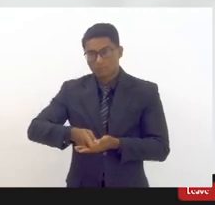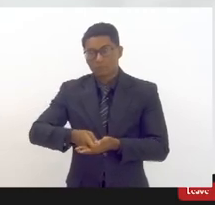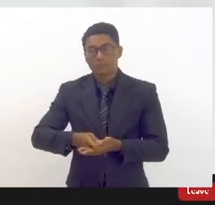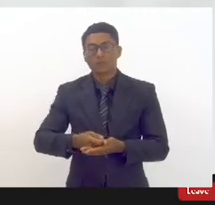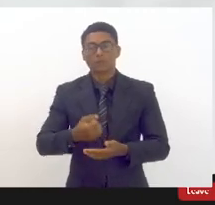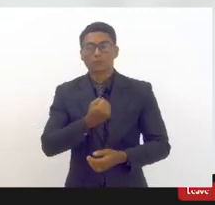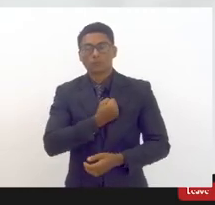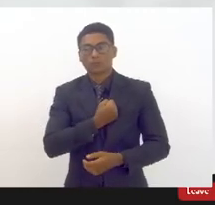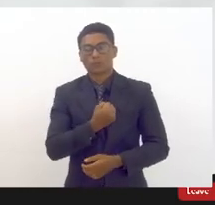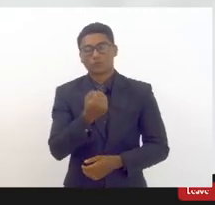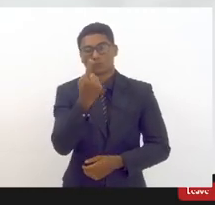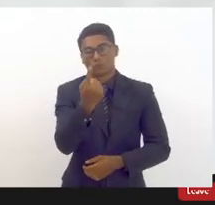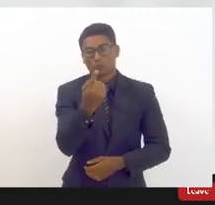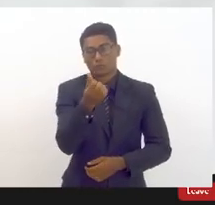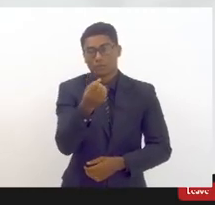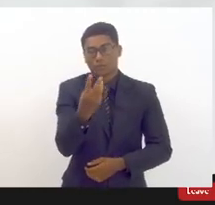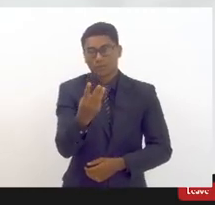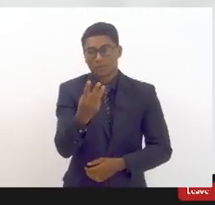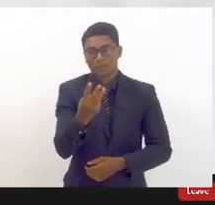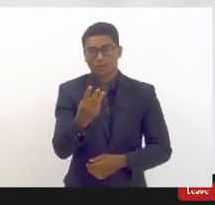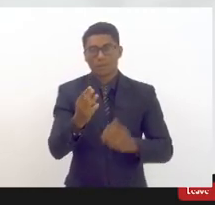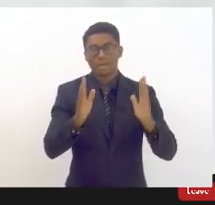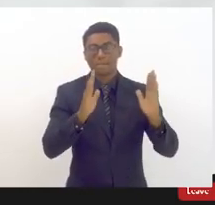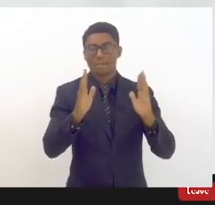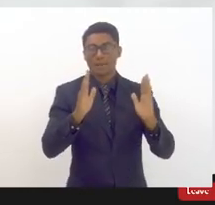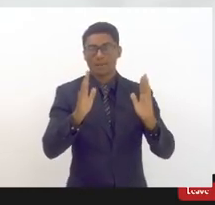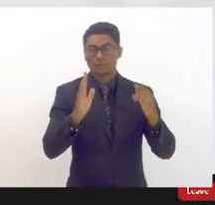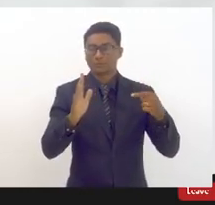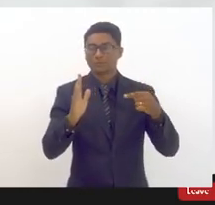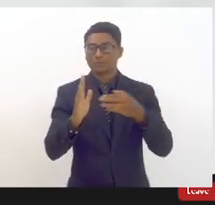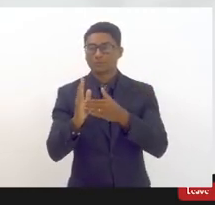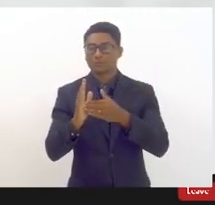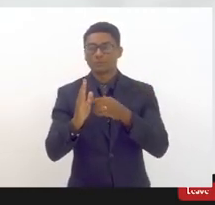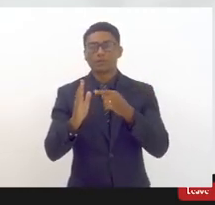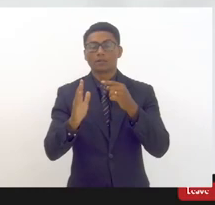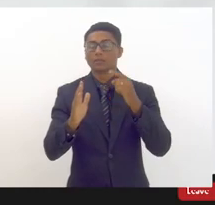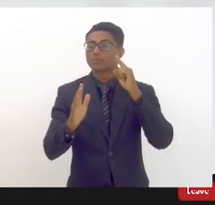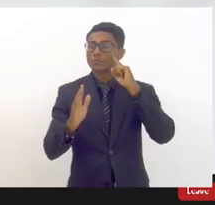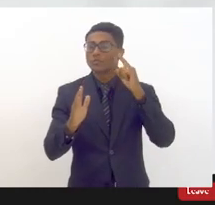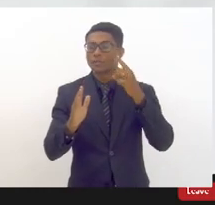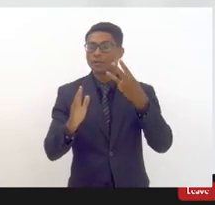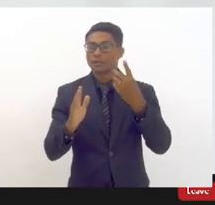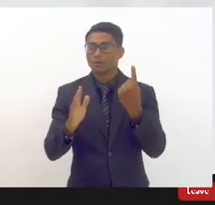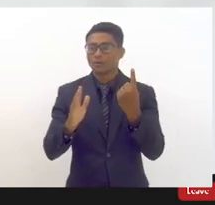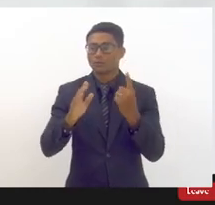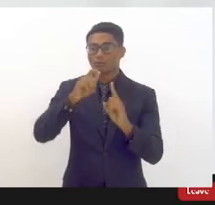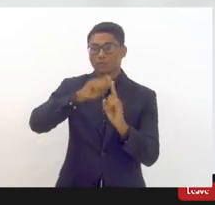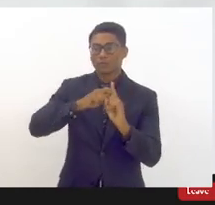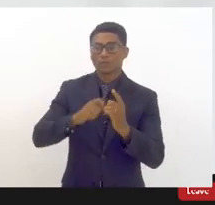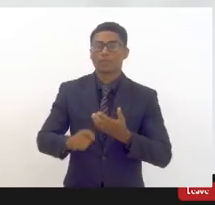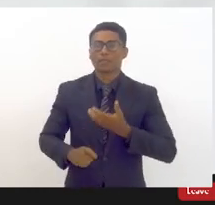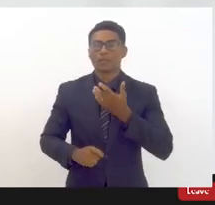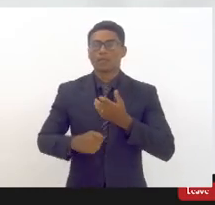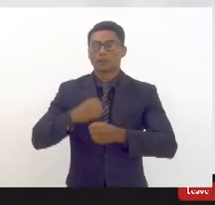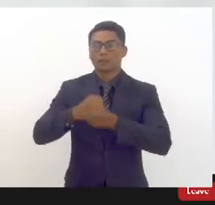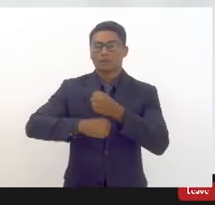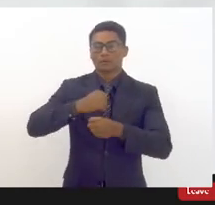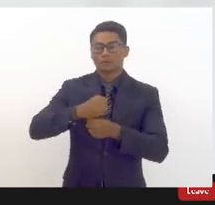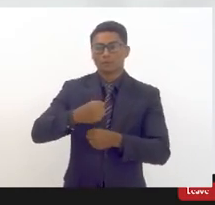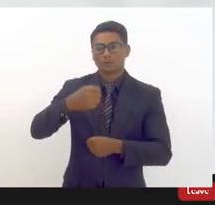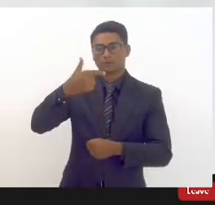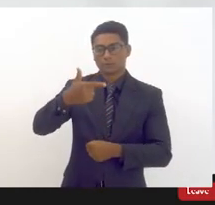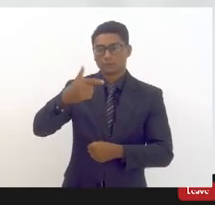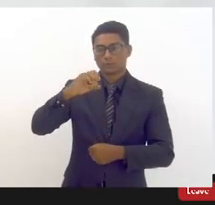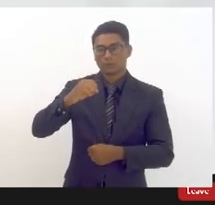163, determinando o prazo aí de 31 de dezembro de 2023, como sendo um prazo adequado para ativação do